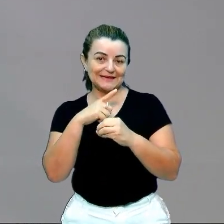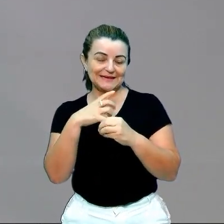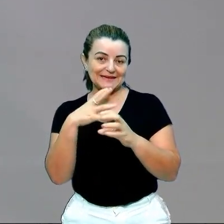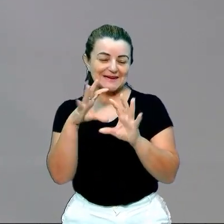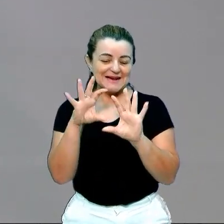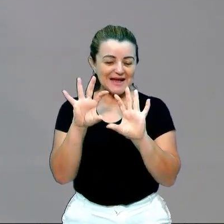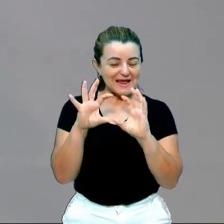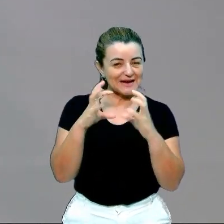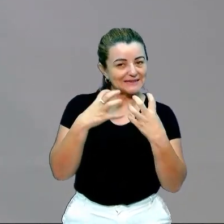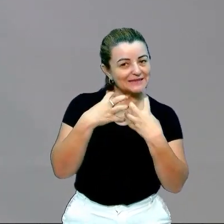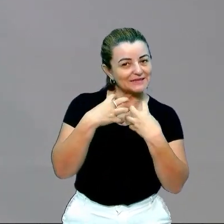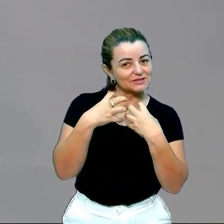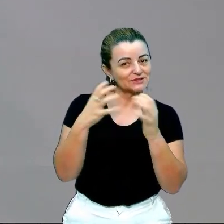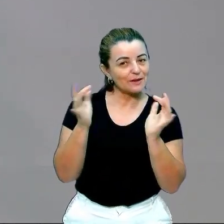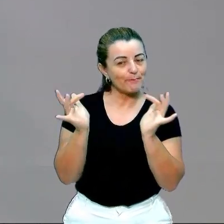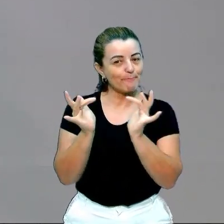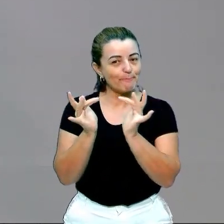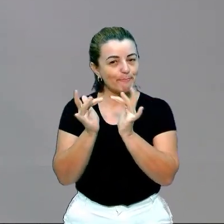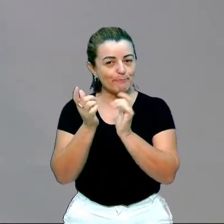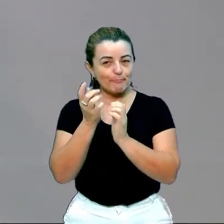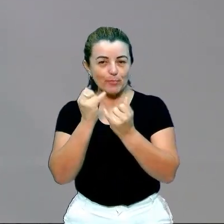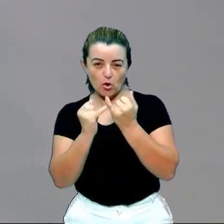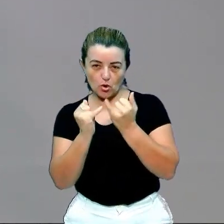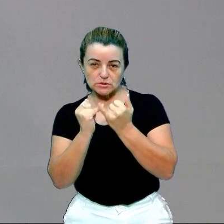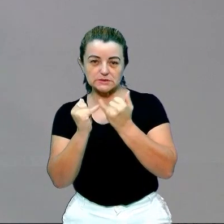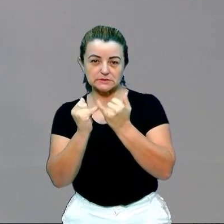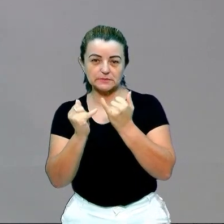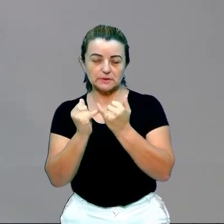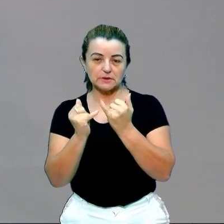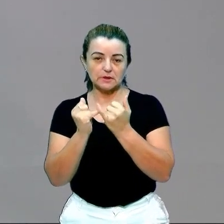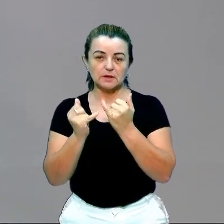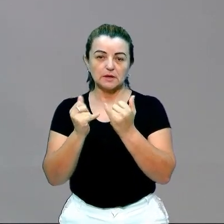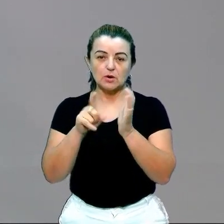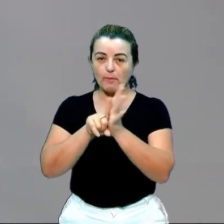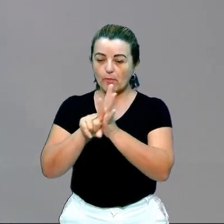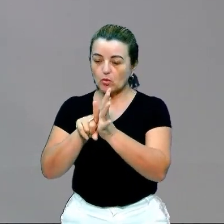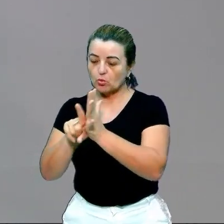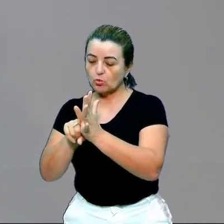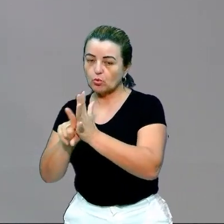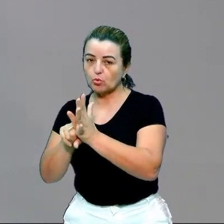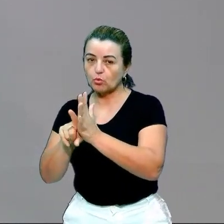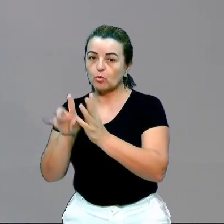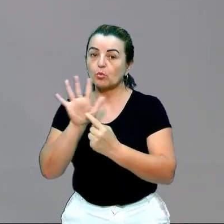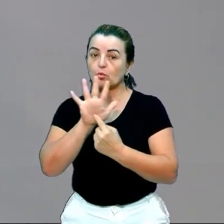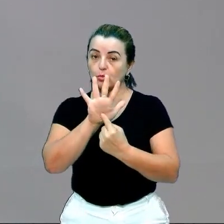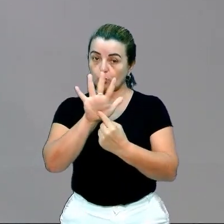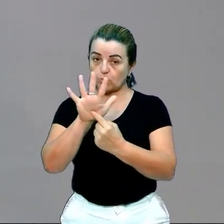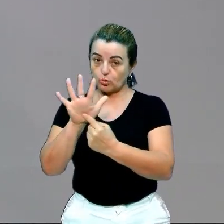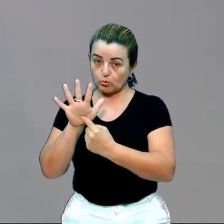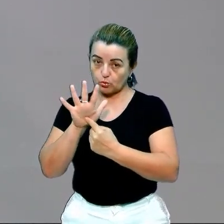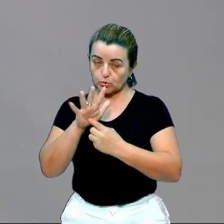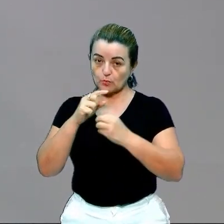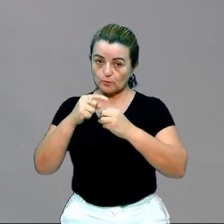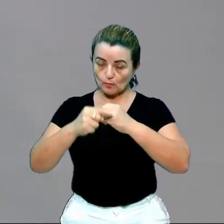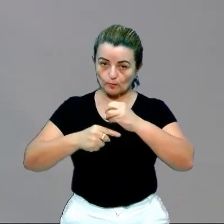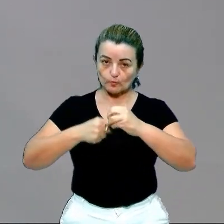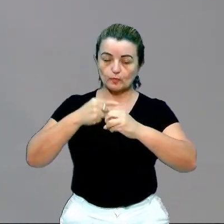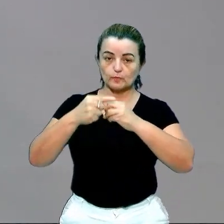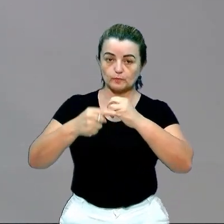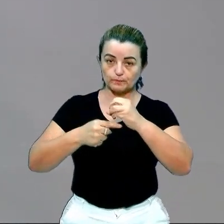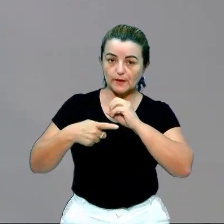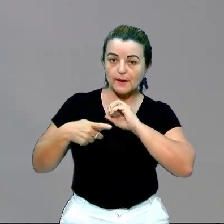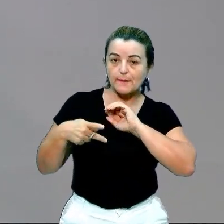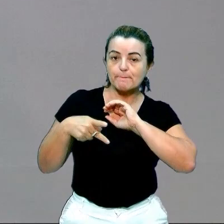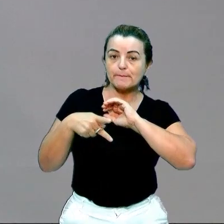muito próximas, muito semelhantes, então os estudiosos apontam como eles sendo pertencentes a